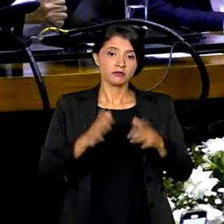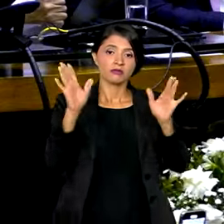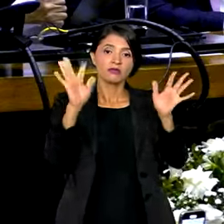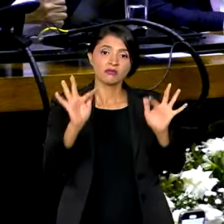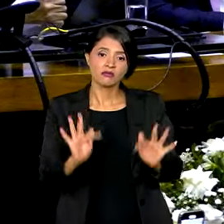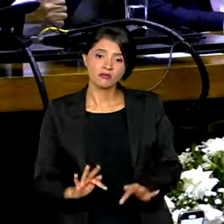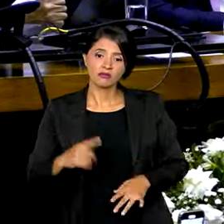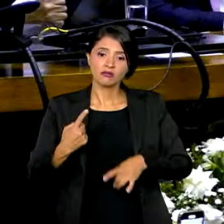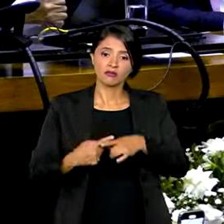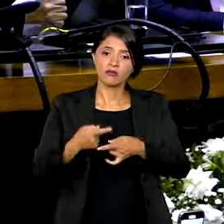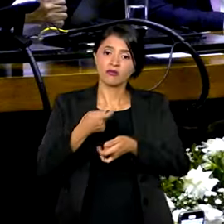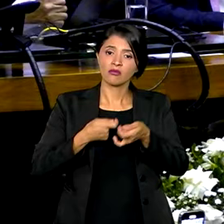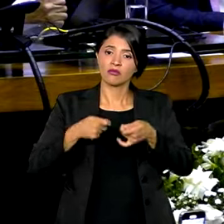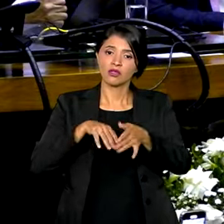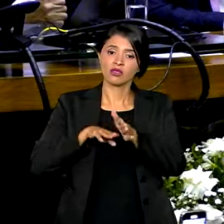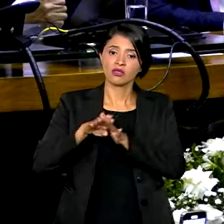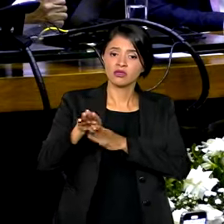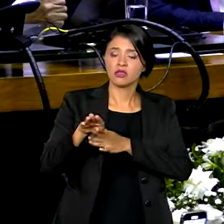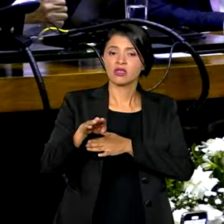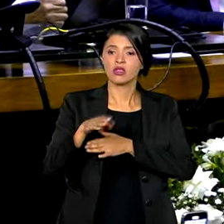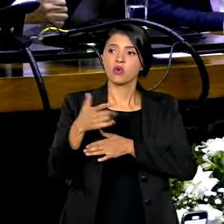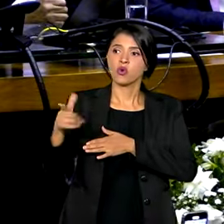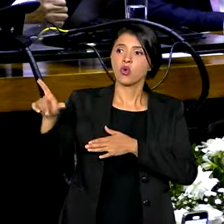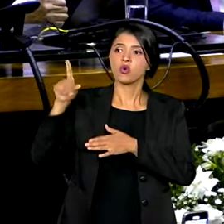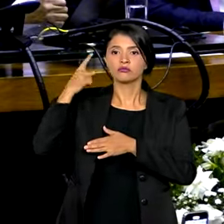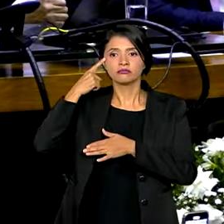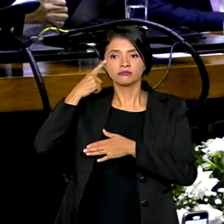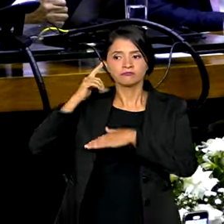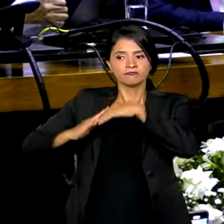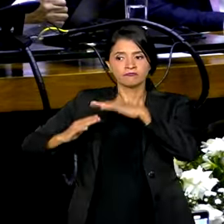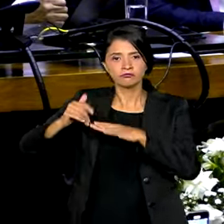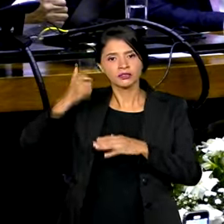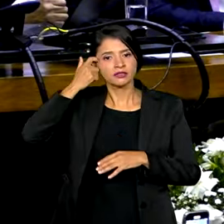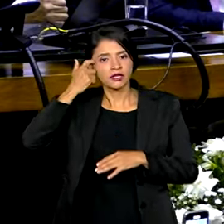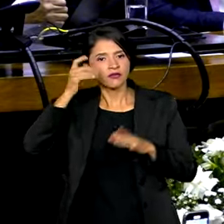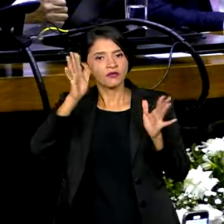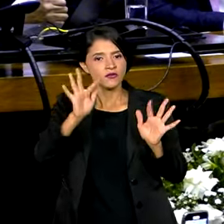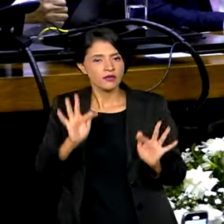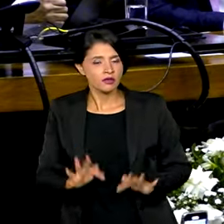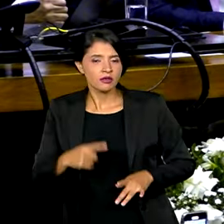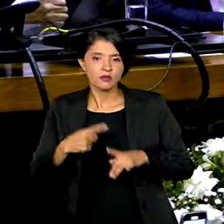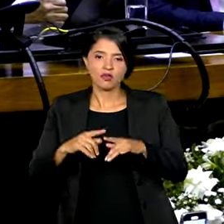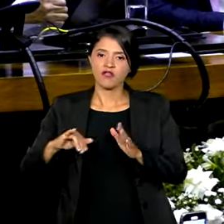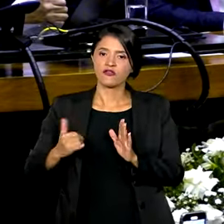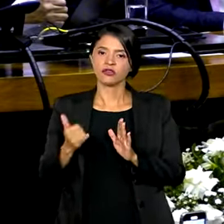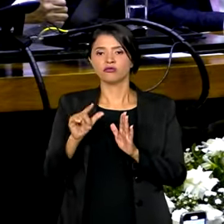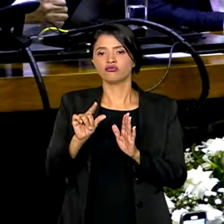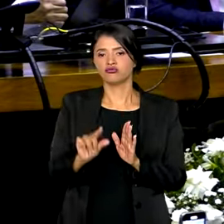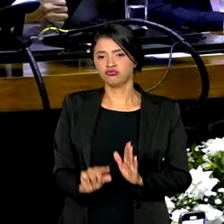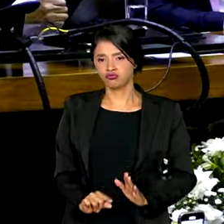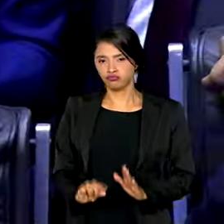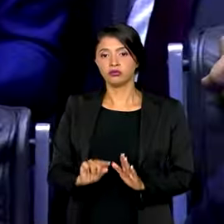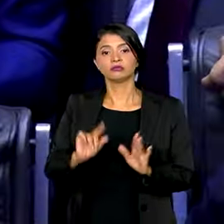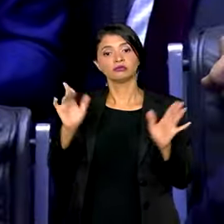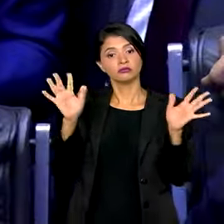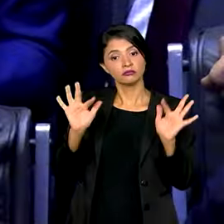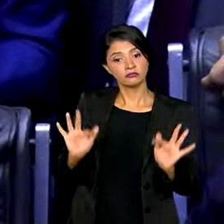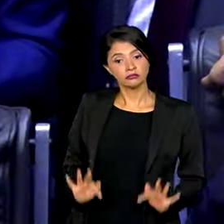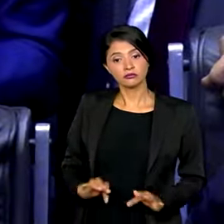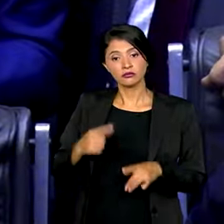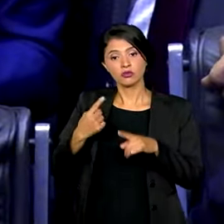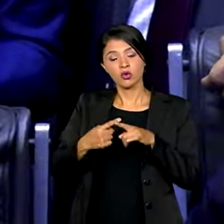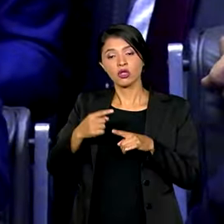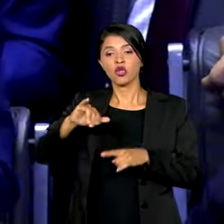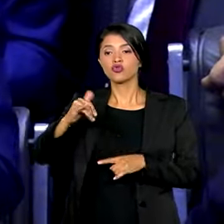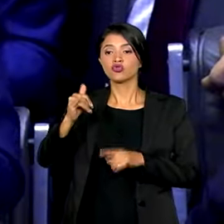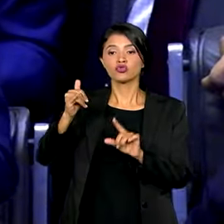economia cresceu mais do que todo e qualquer economista imaginava. Feliz porque a inflação está caindo. Feliz porque o juro